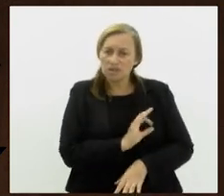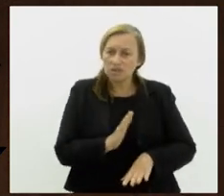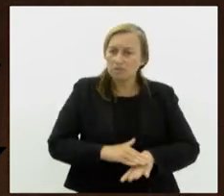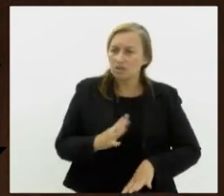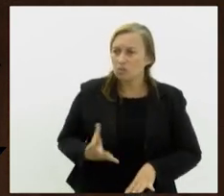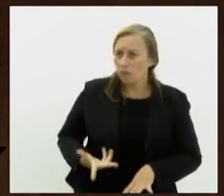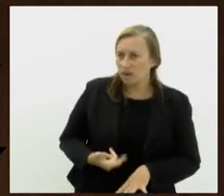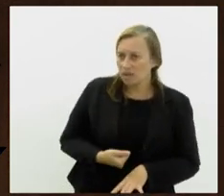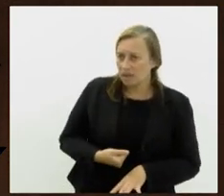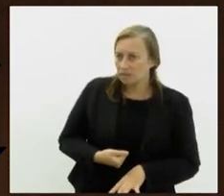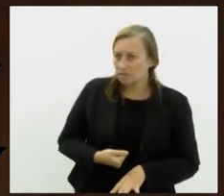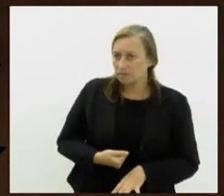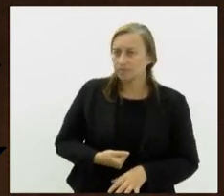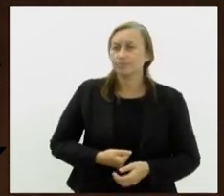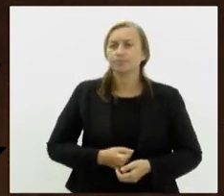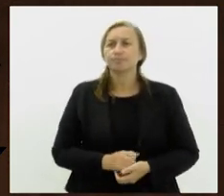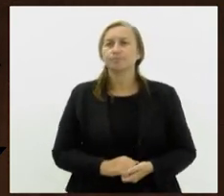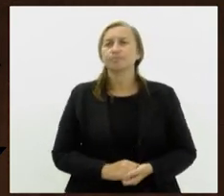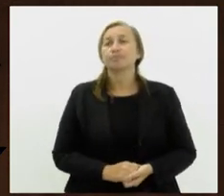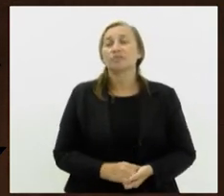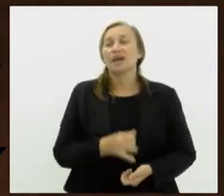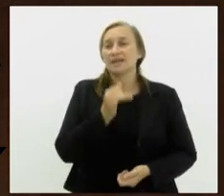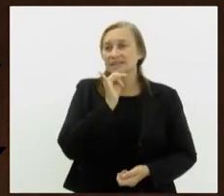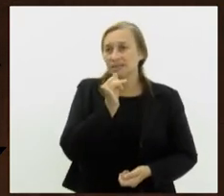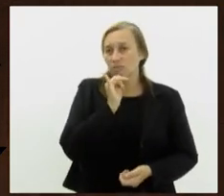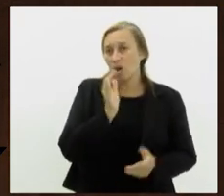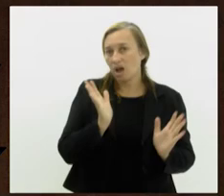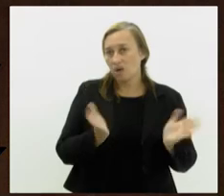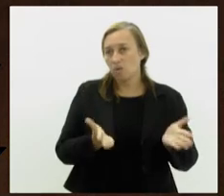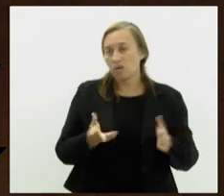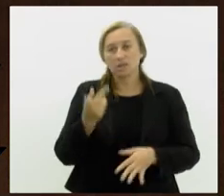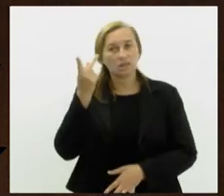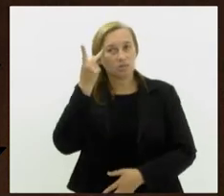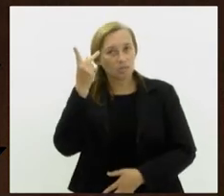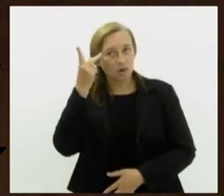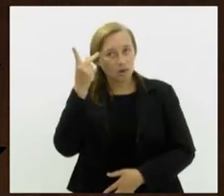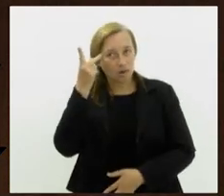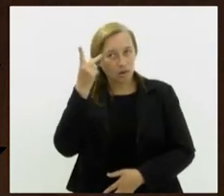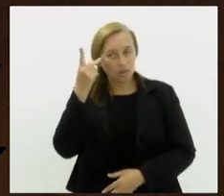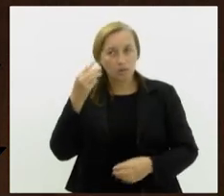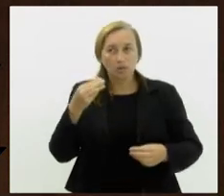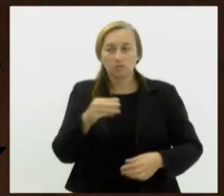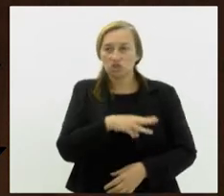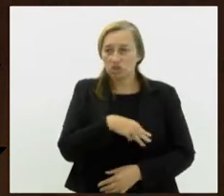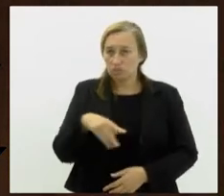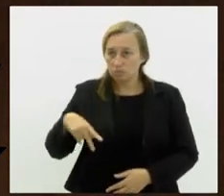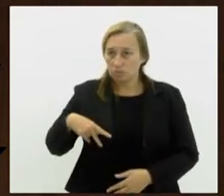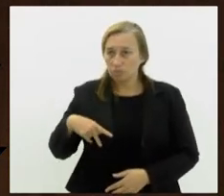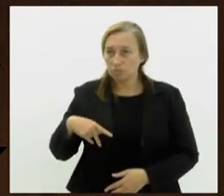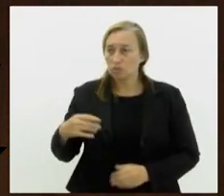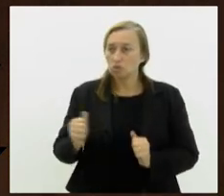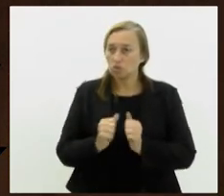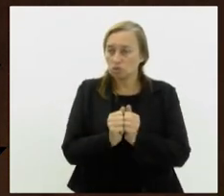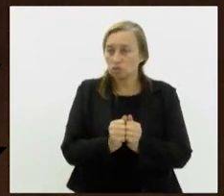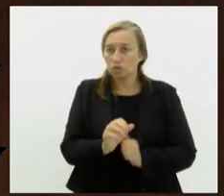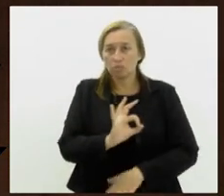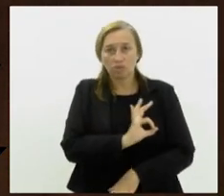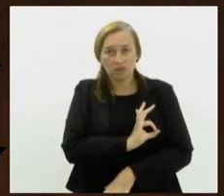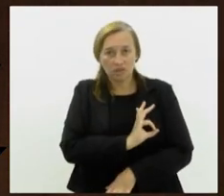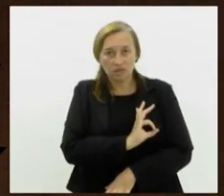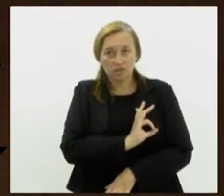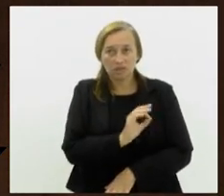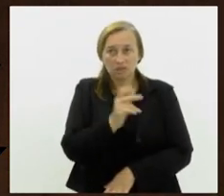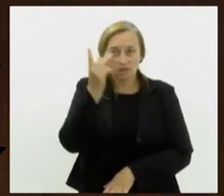eficaz, né? Por exemplo, agora em São Paulo, o Ministério Público, junto com a Polícia de São